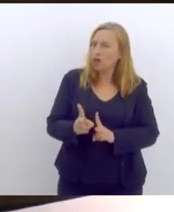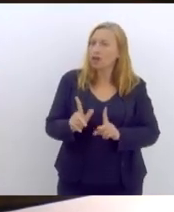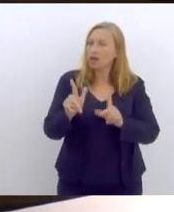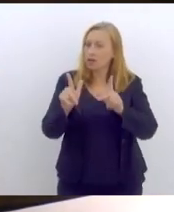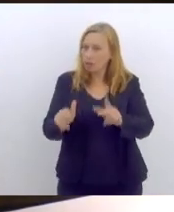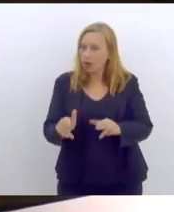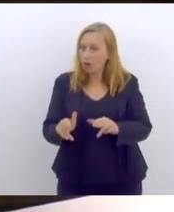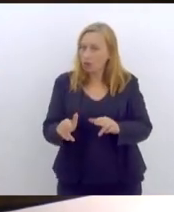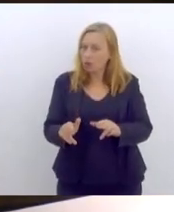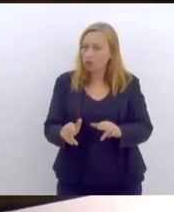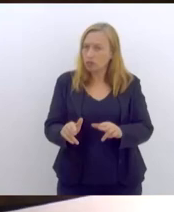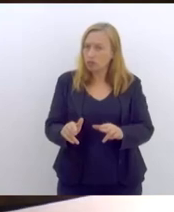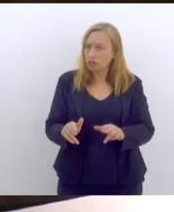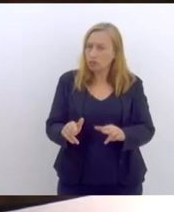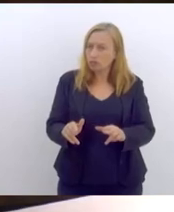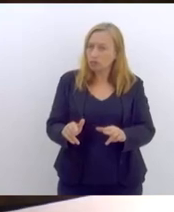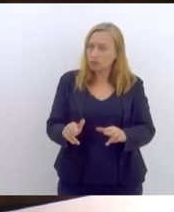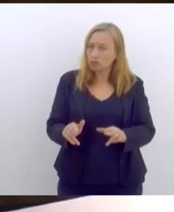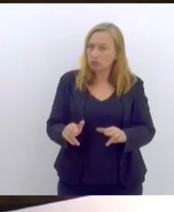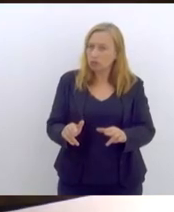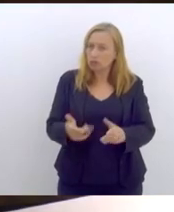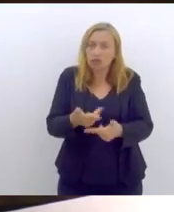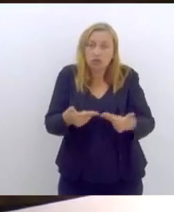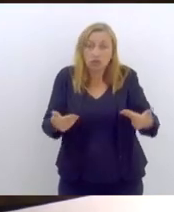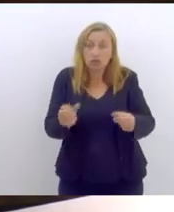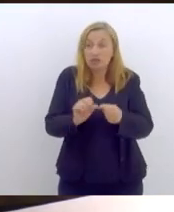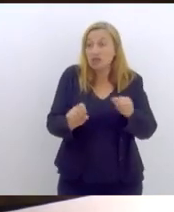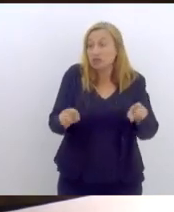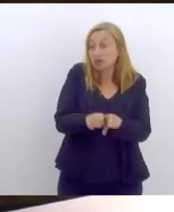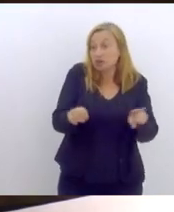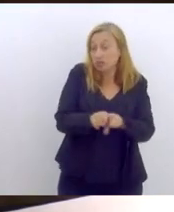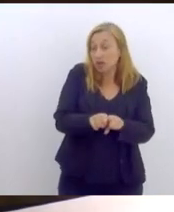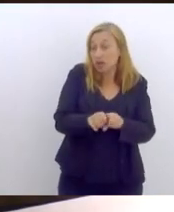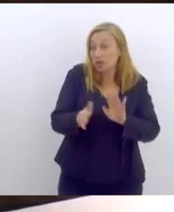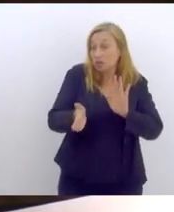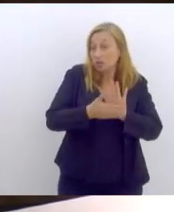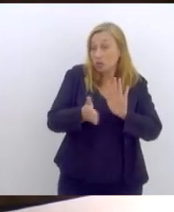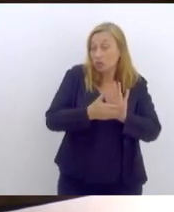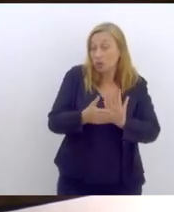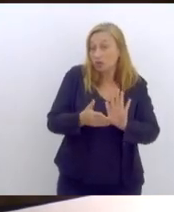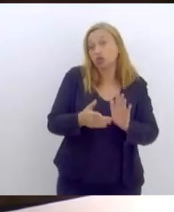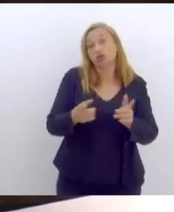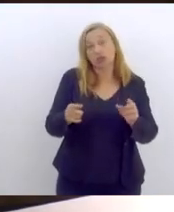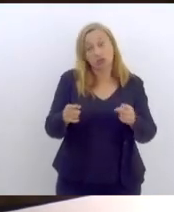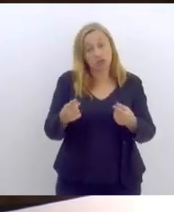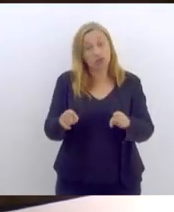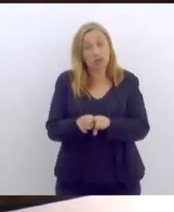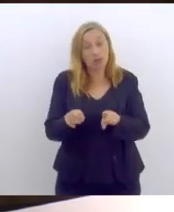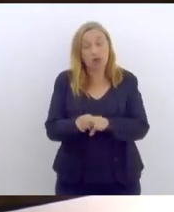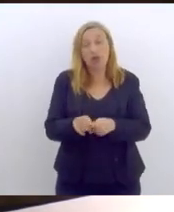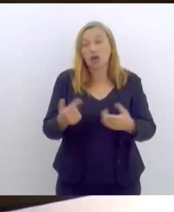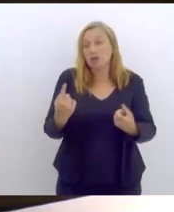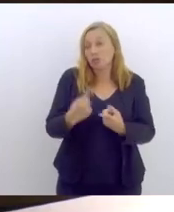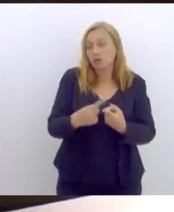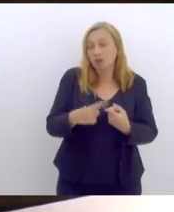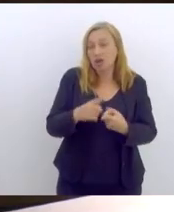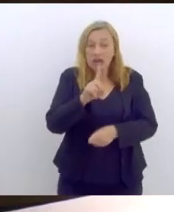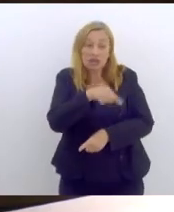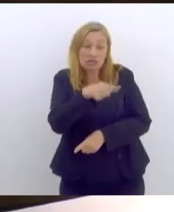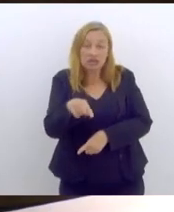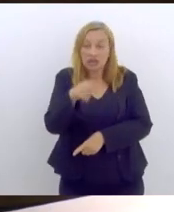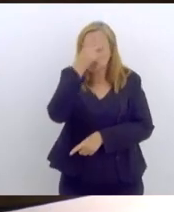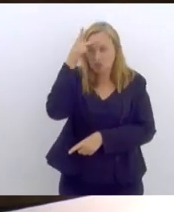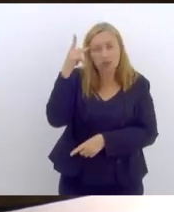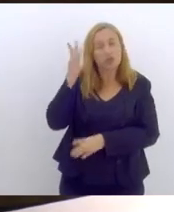né? Das coisas que eles fizeram também quando proporem para a gente as pessoas. O que adoram é descancelar as pessoas